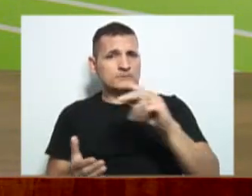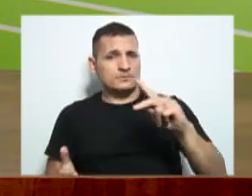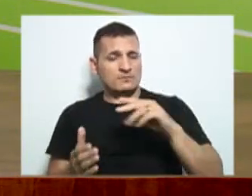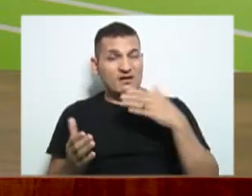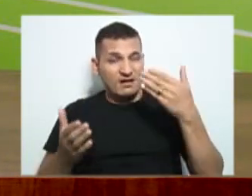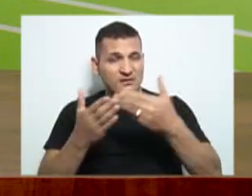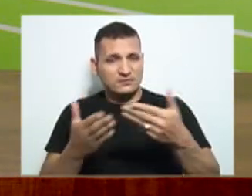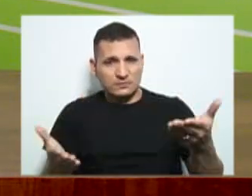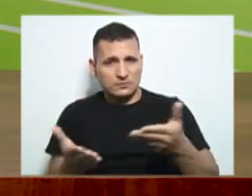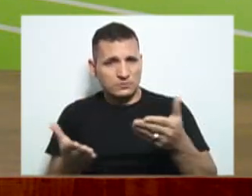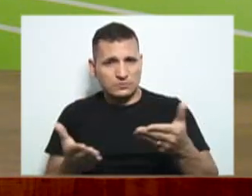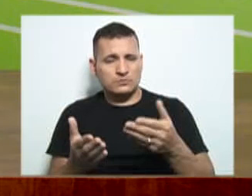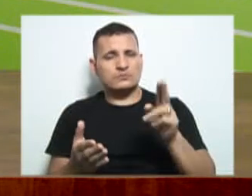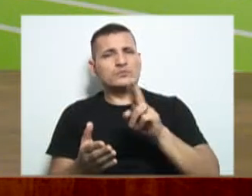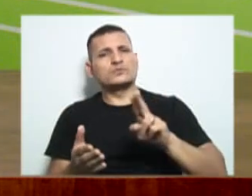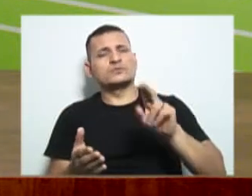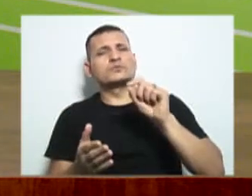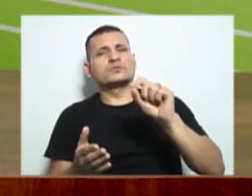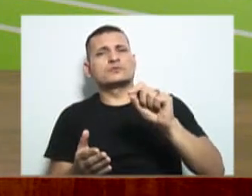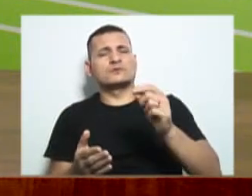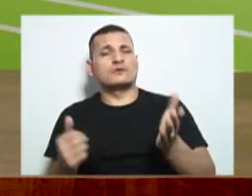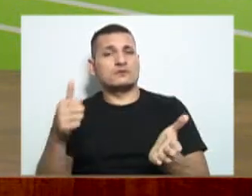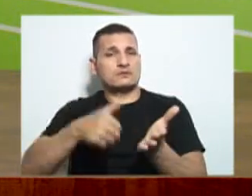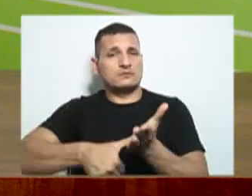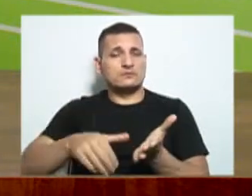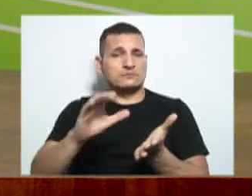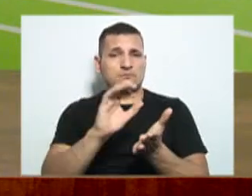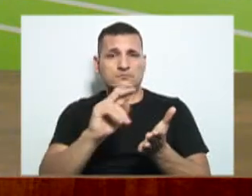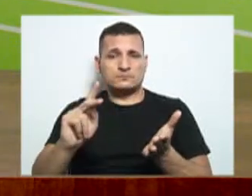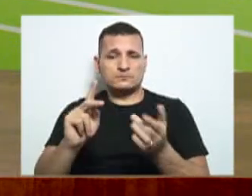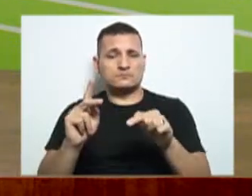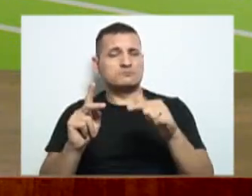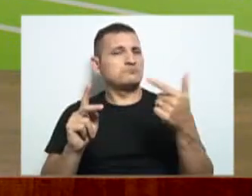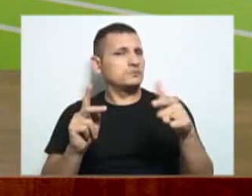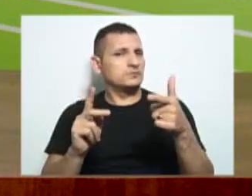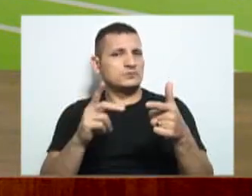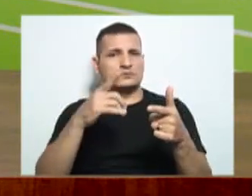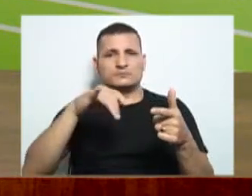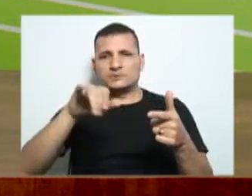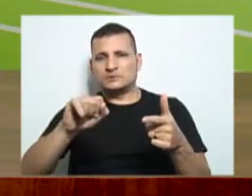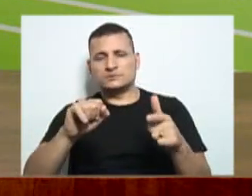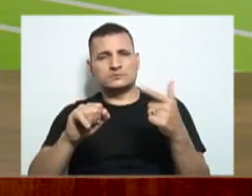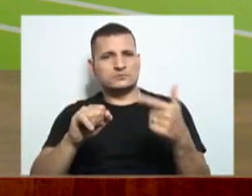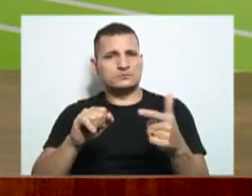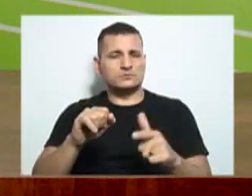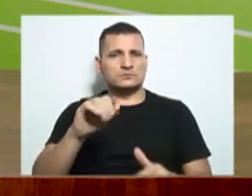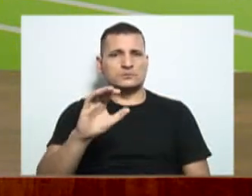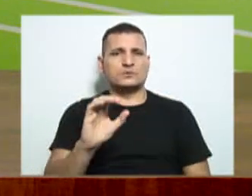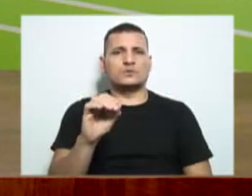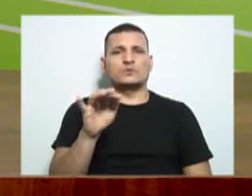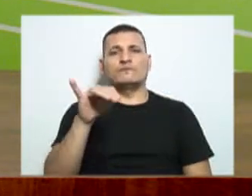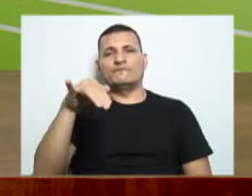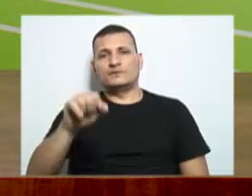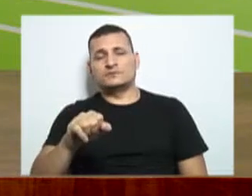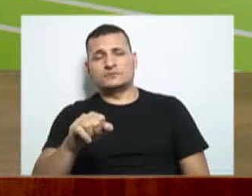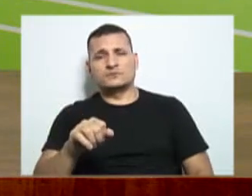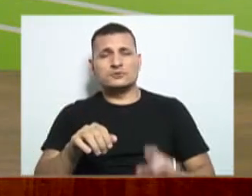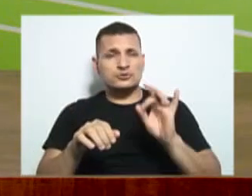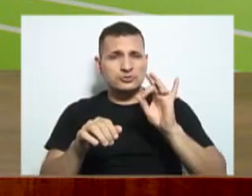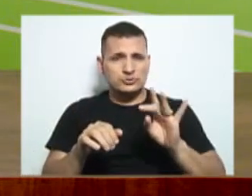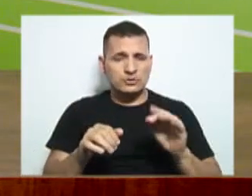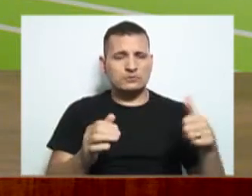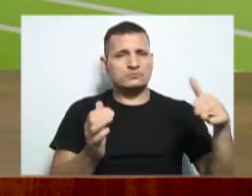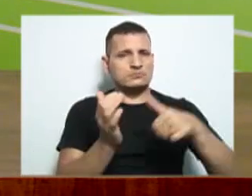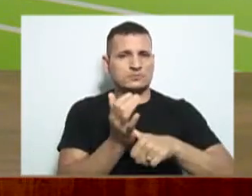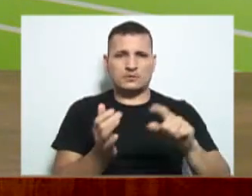momento, os atos cooperativos não incide PIS e COFINS. Vai incidir PIS e COFINS somente